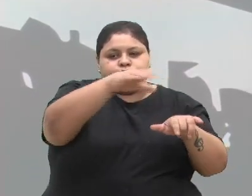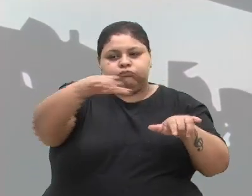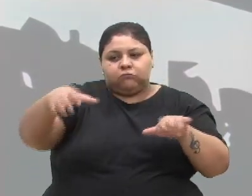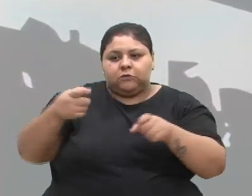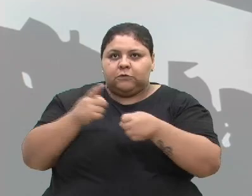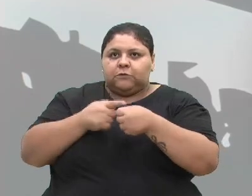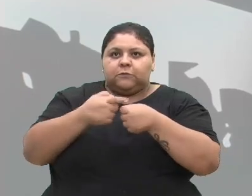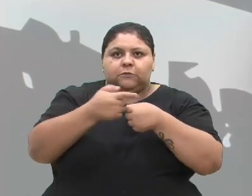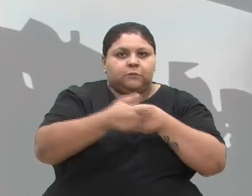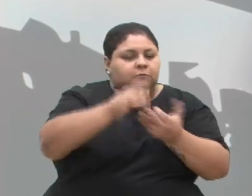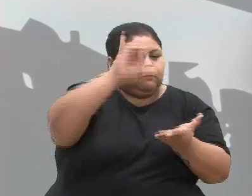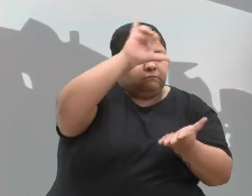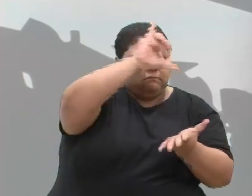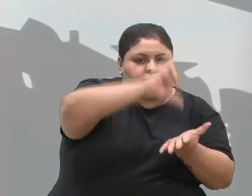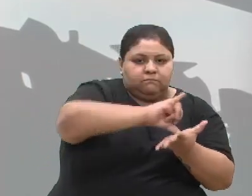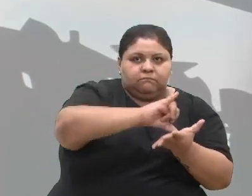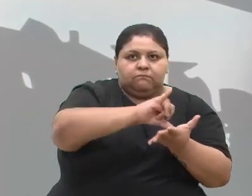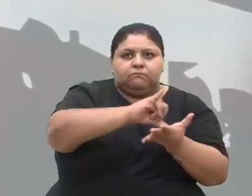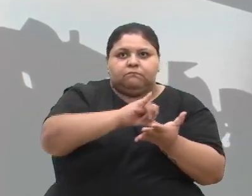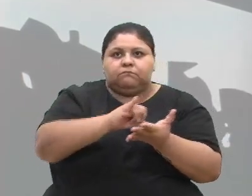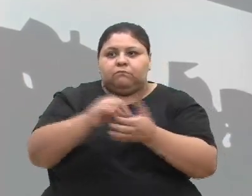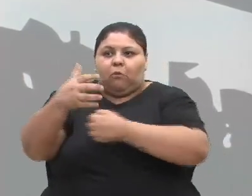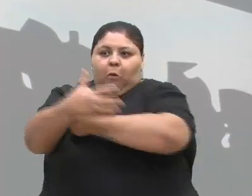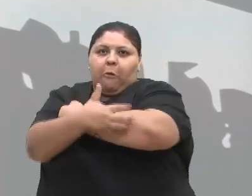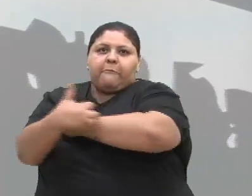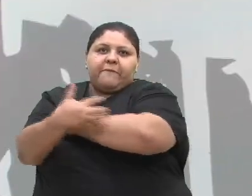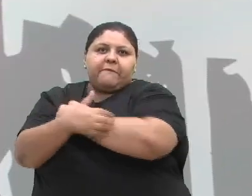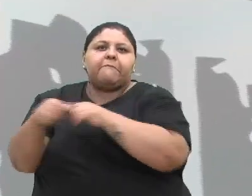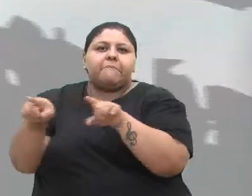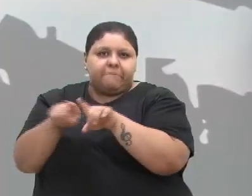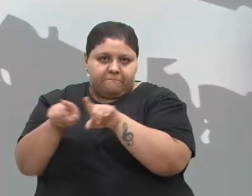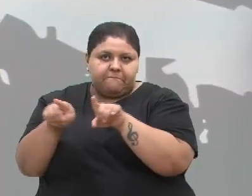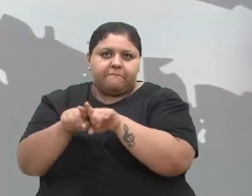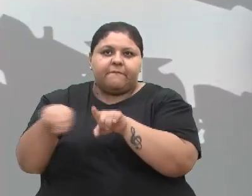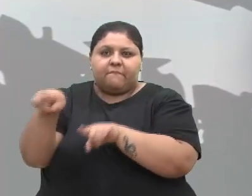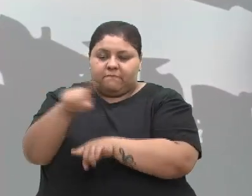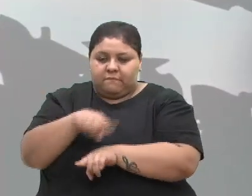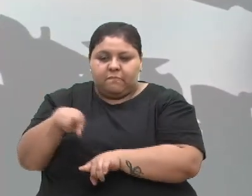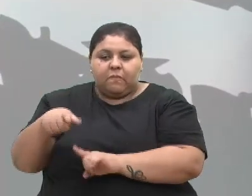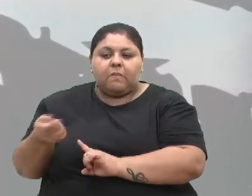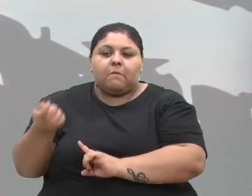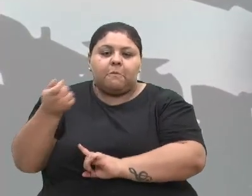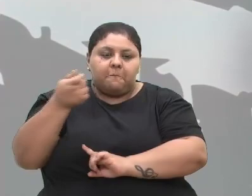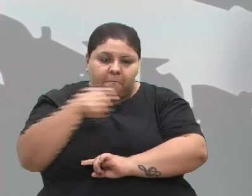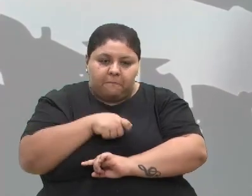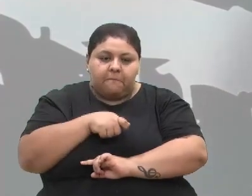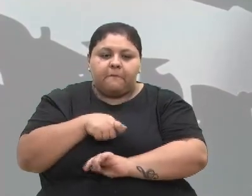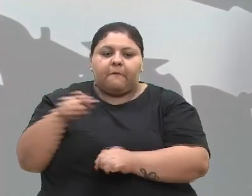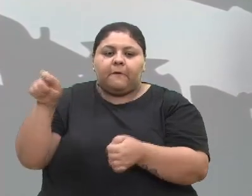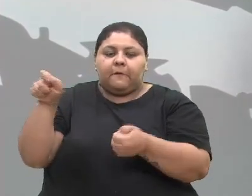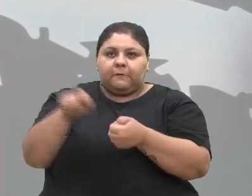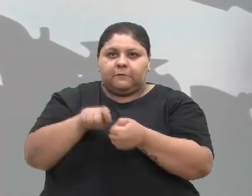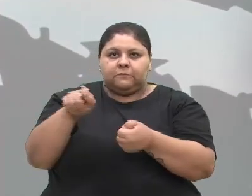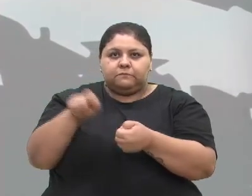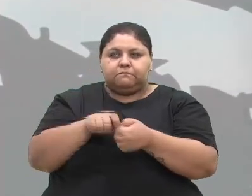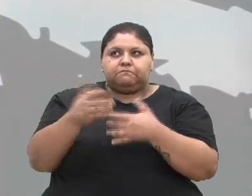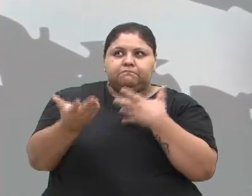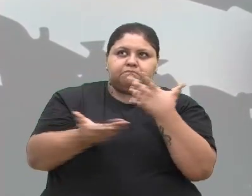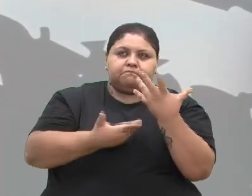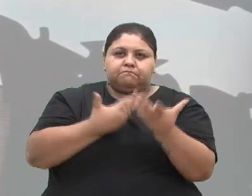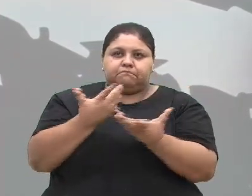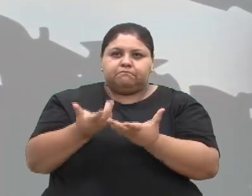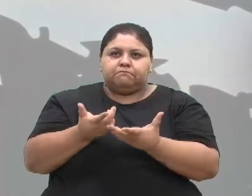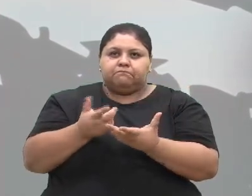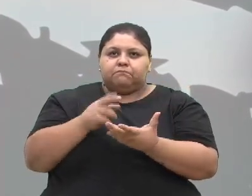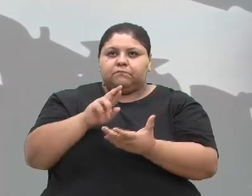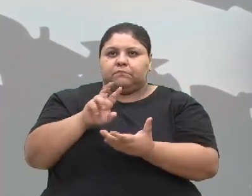seja em pontos centrais ou em pontos periféricos, em pontos que a gente ainda precisa fazer o